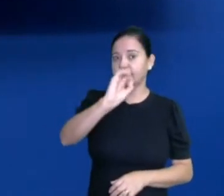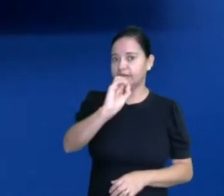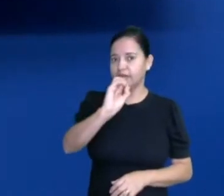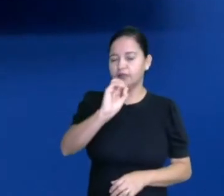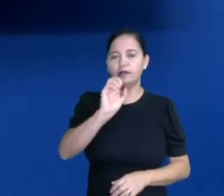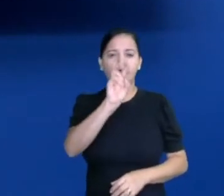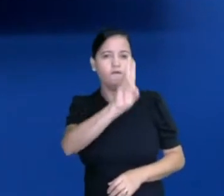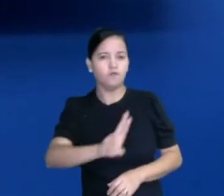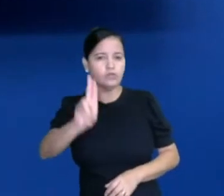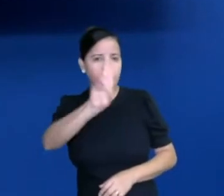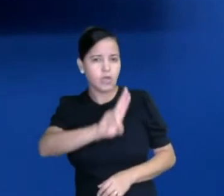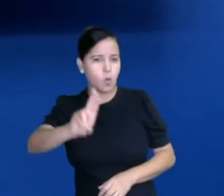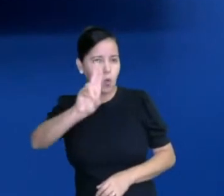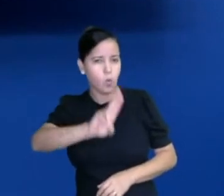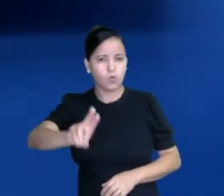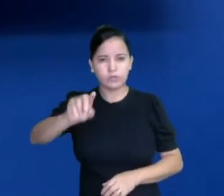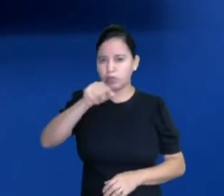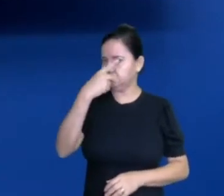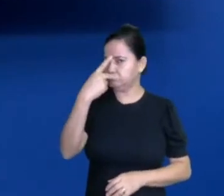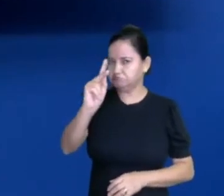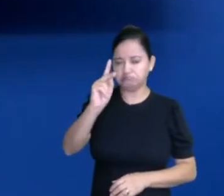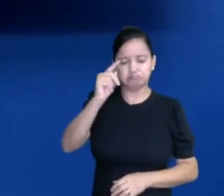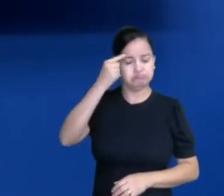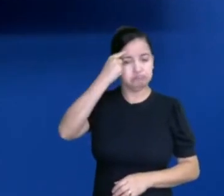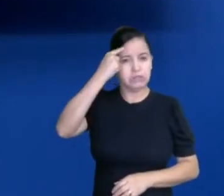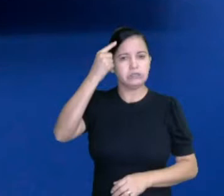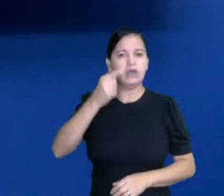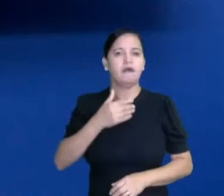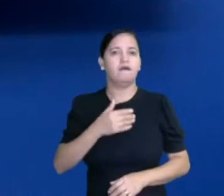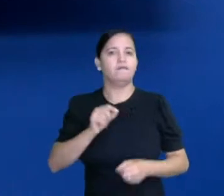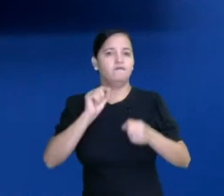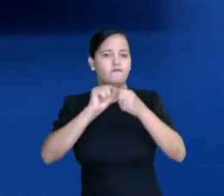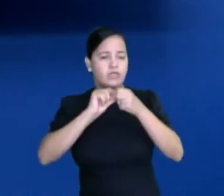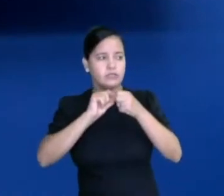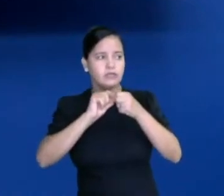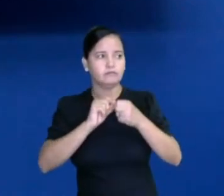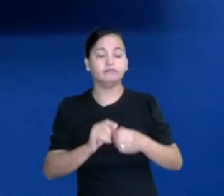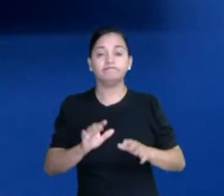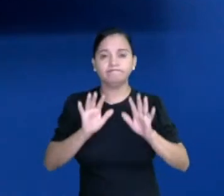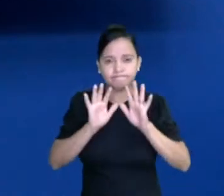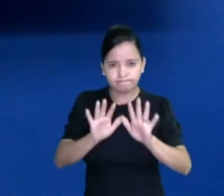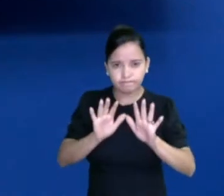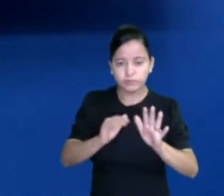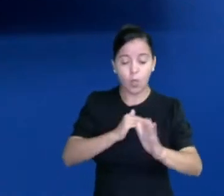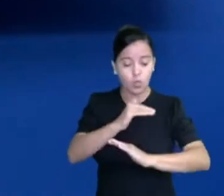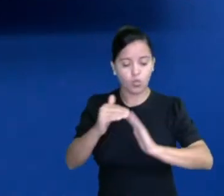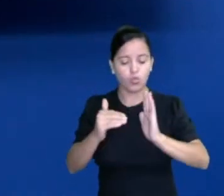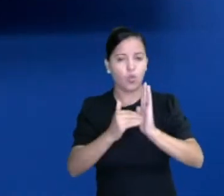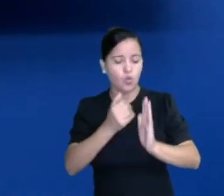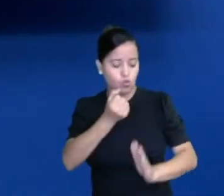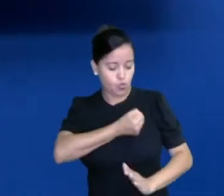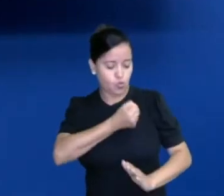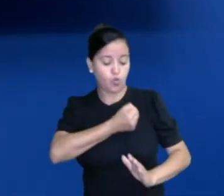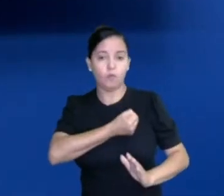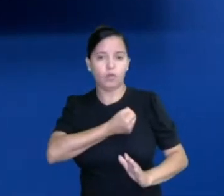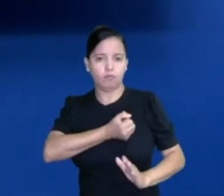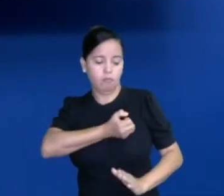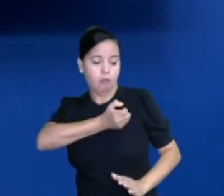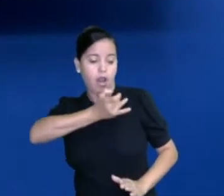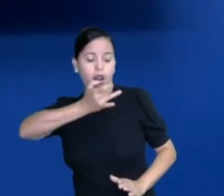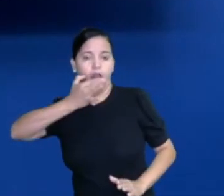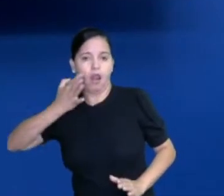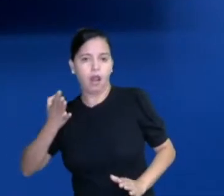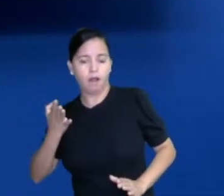Use a estratégia que você achar melhor aí para fazer. Ah, faz um bizuzinho. Todos os números que eu adicionar,